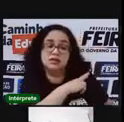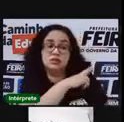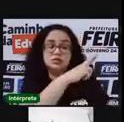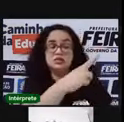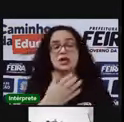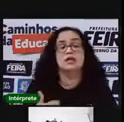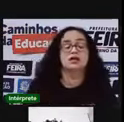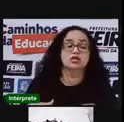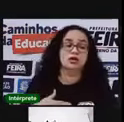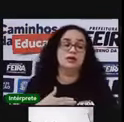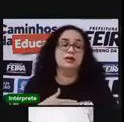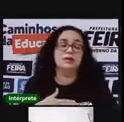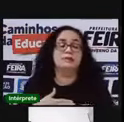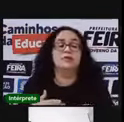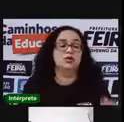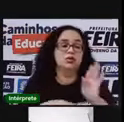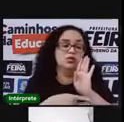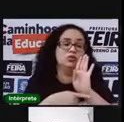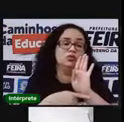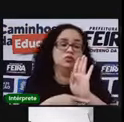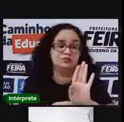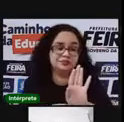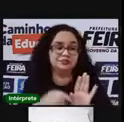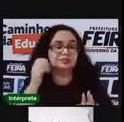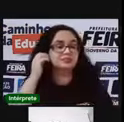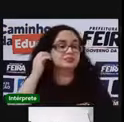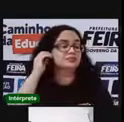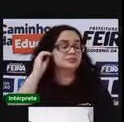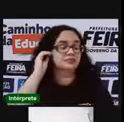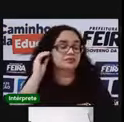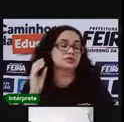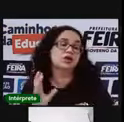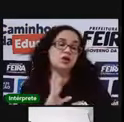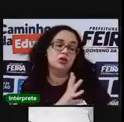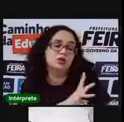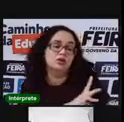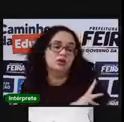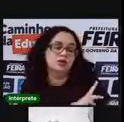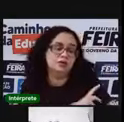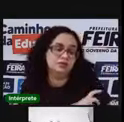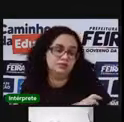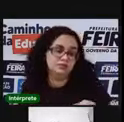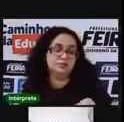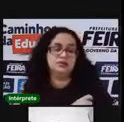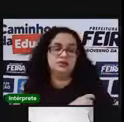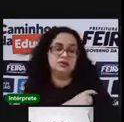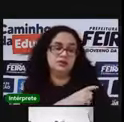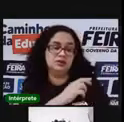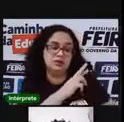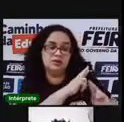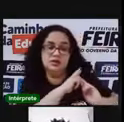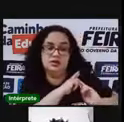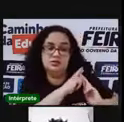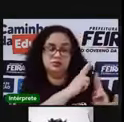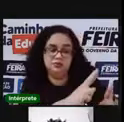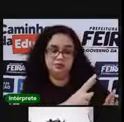não é? Ser solidário também é cumprir amorosamente com as nossas responsabilidades. Então, eu posso ser solidário